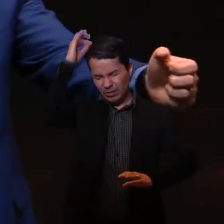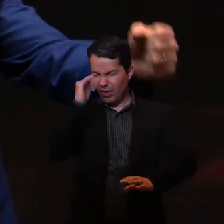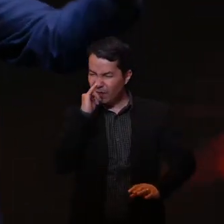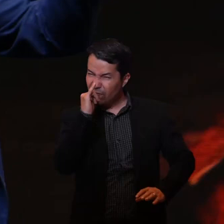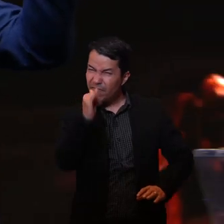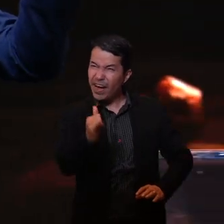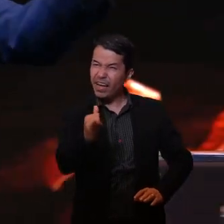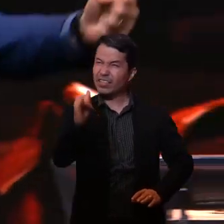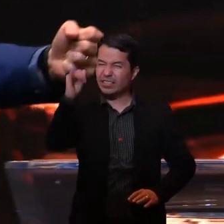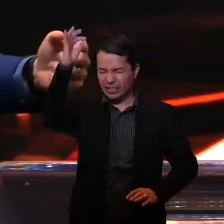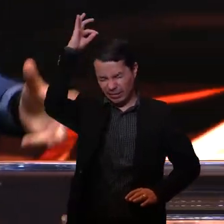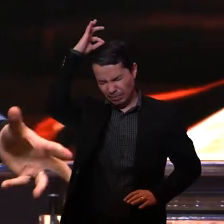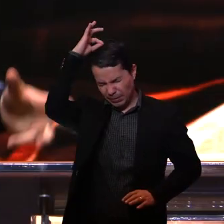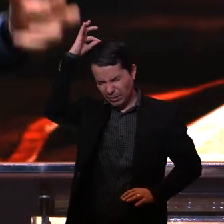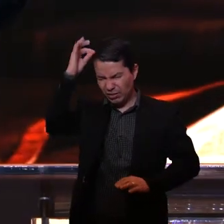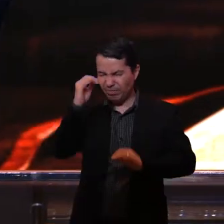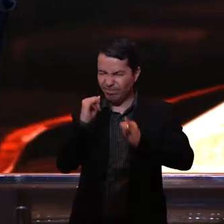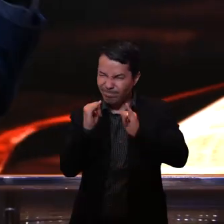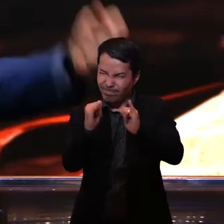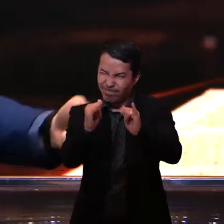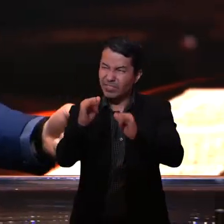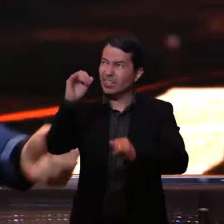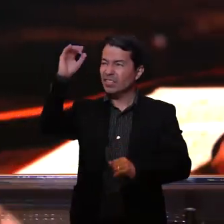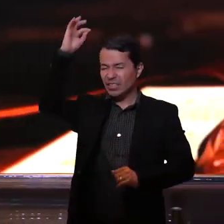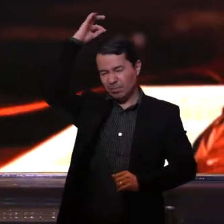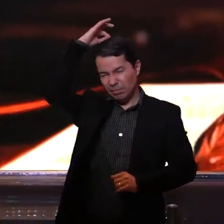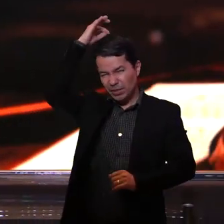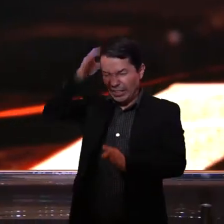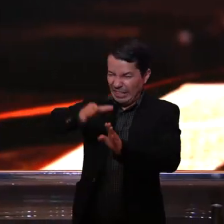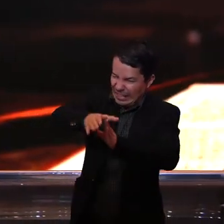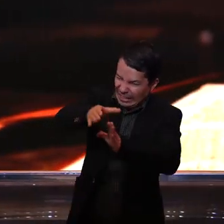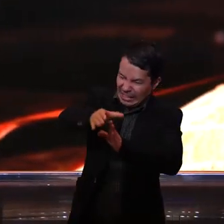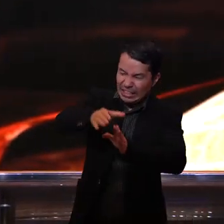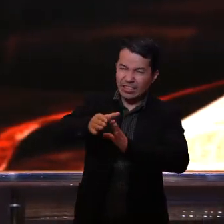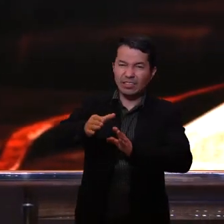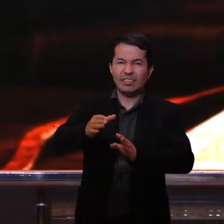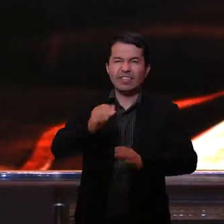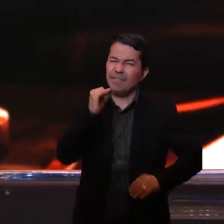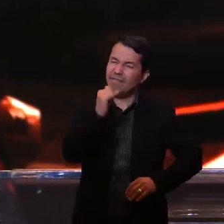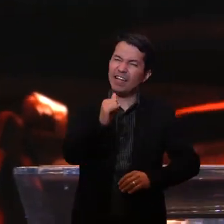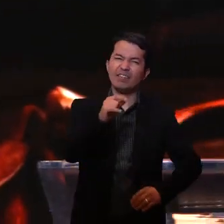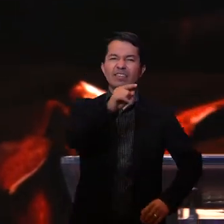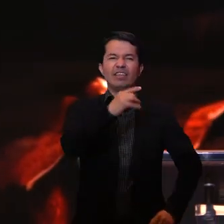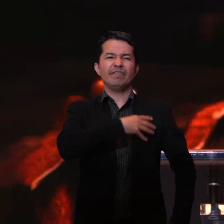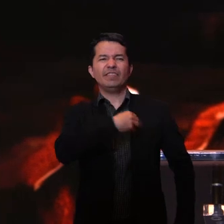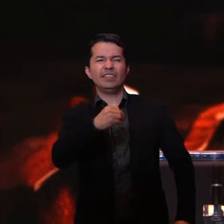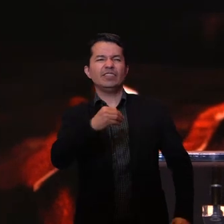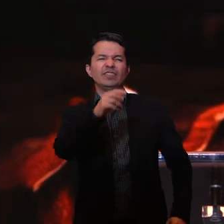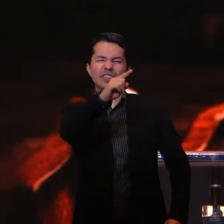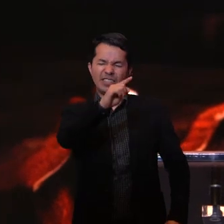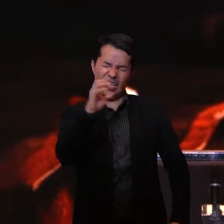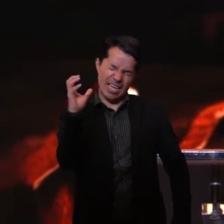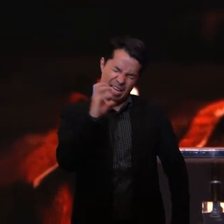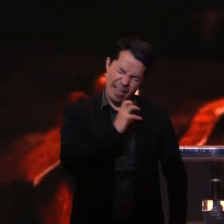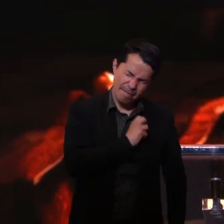testifica: você é filho, você é amado. Ah, não é uma esperança